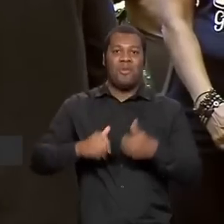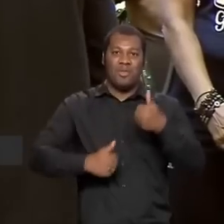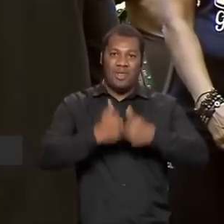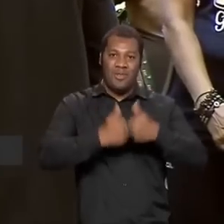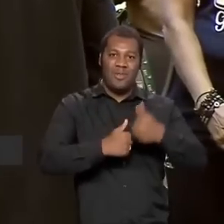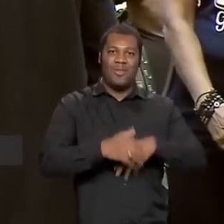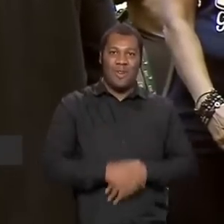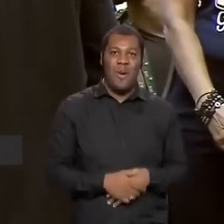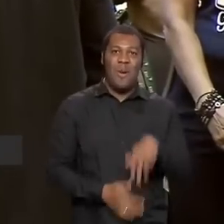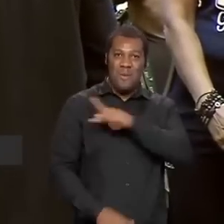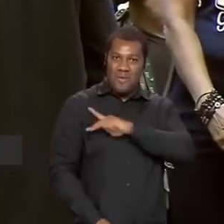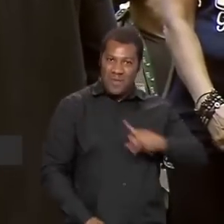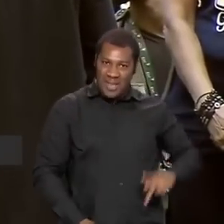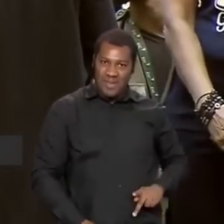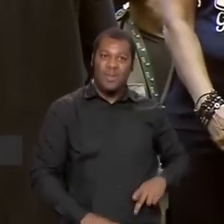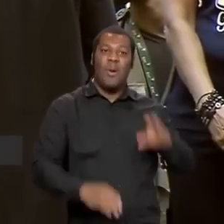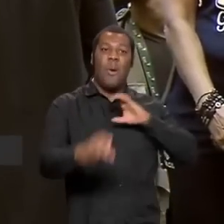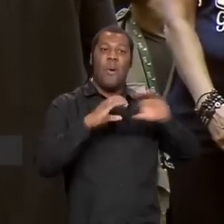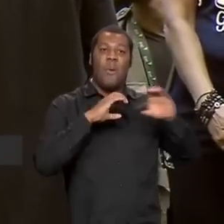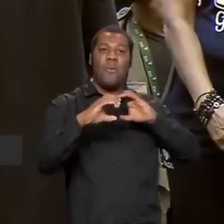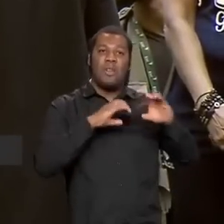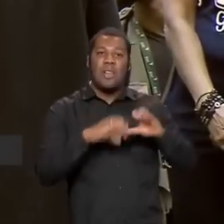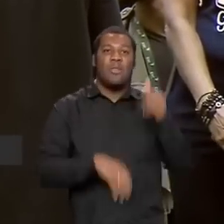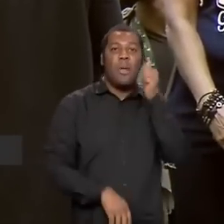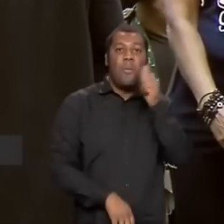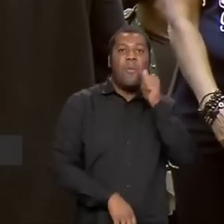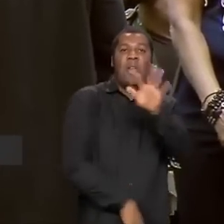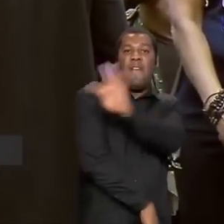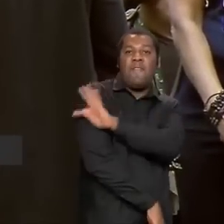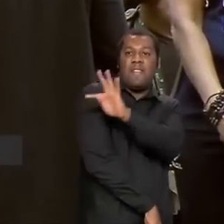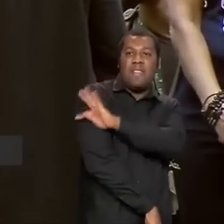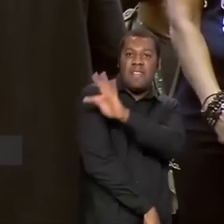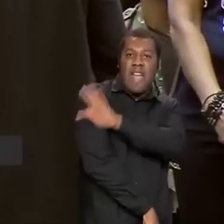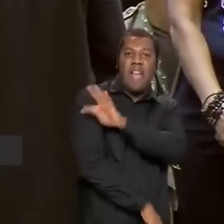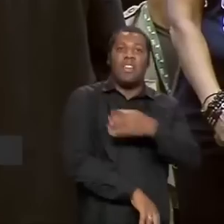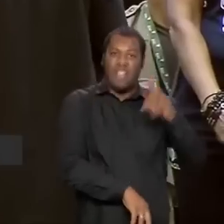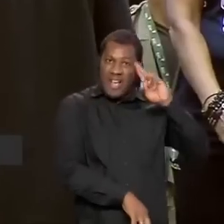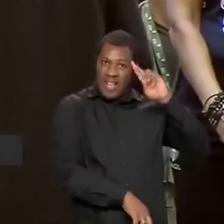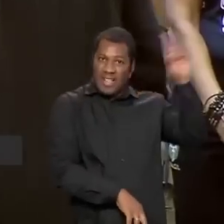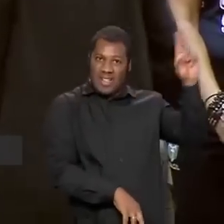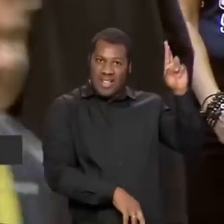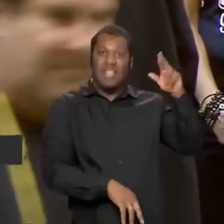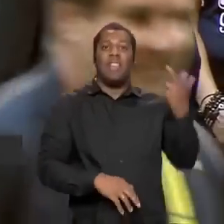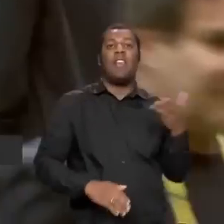O presidente conversa agora com a técnica da seleção brasileira, a sueca